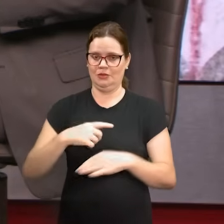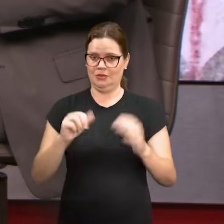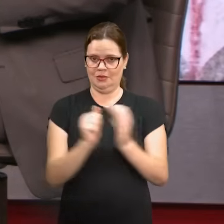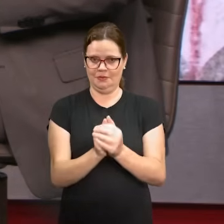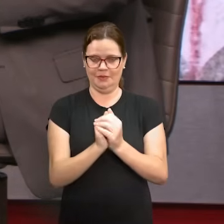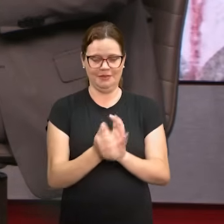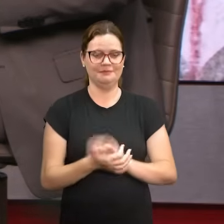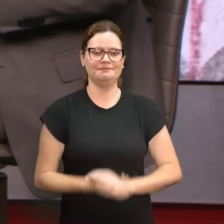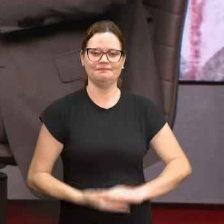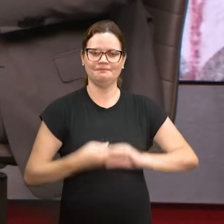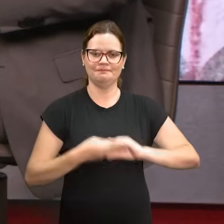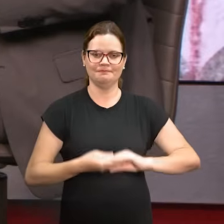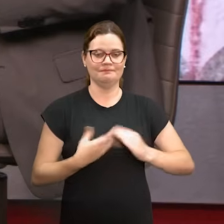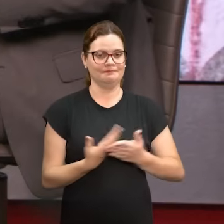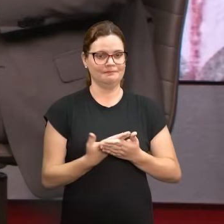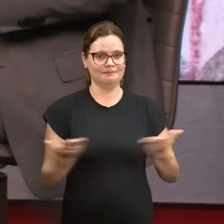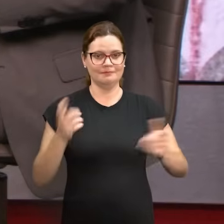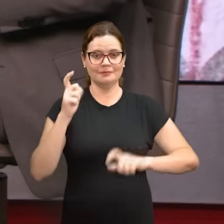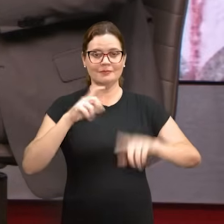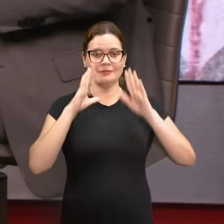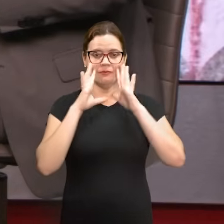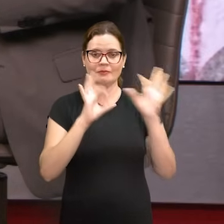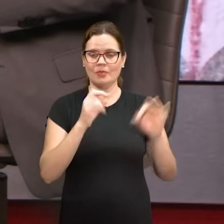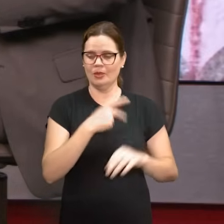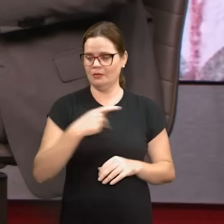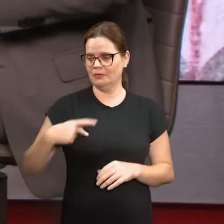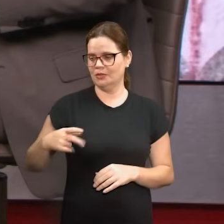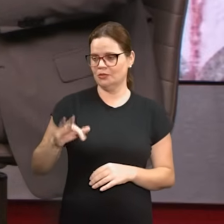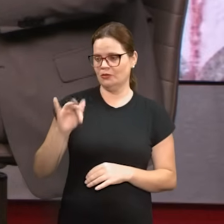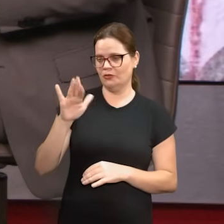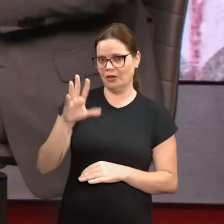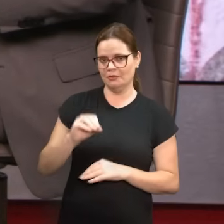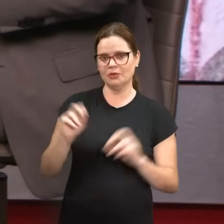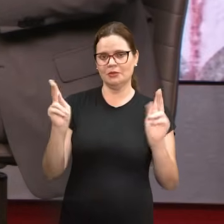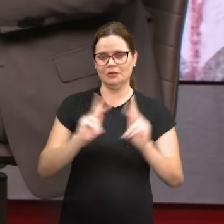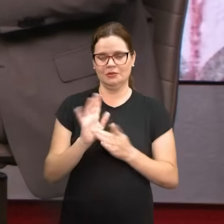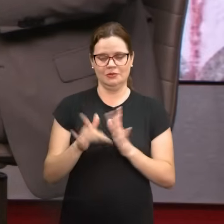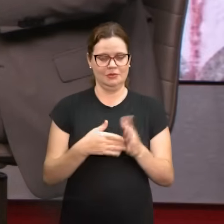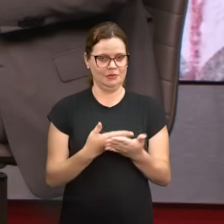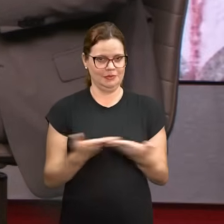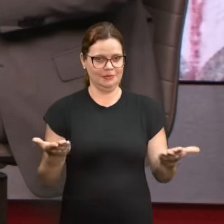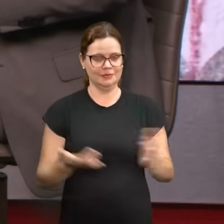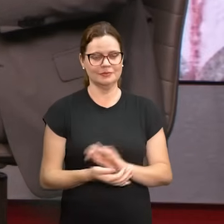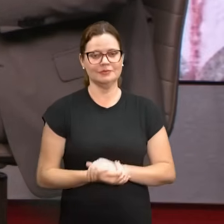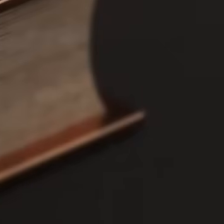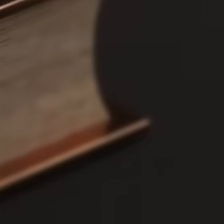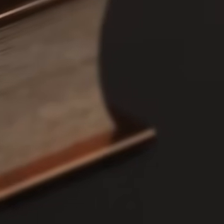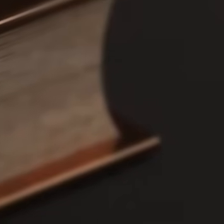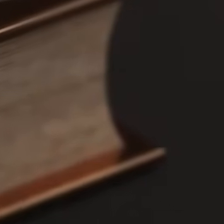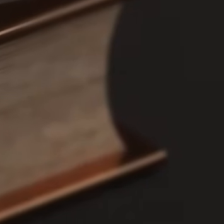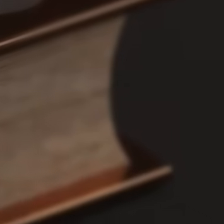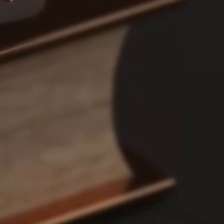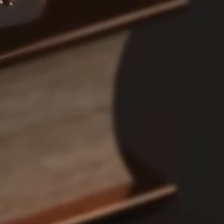Amém? Desejamos a todos os irmãos, ao pastor Fábio aqui, Amém. a paz do Senhor Jesus.